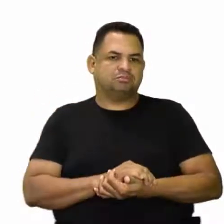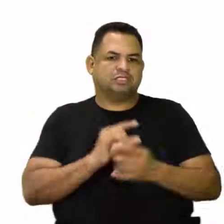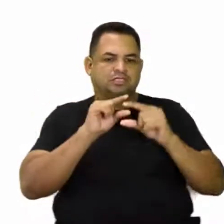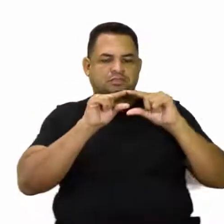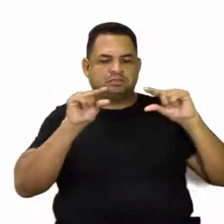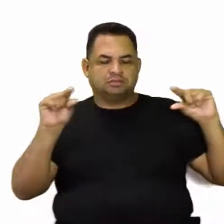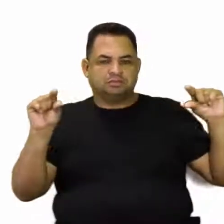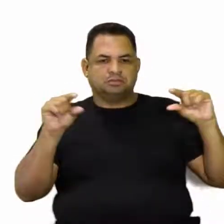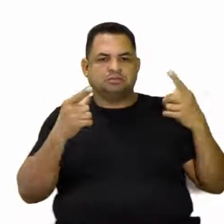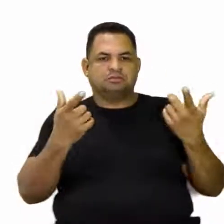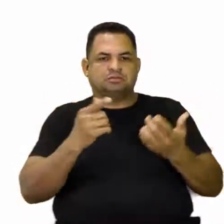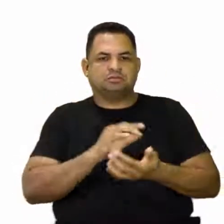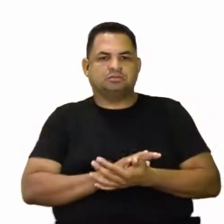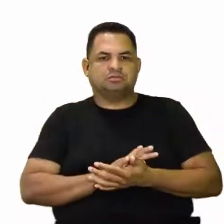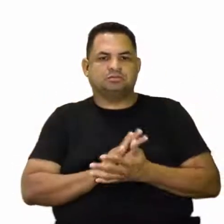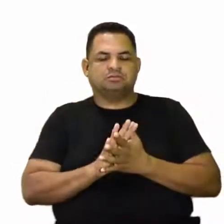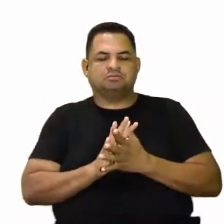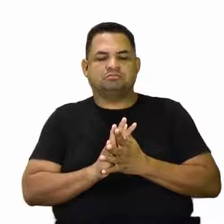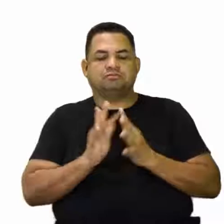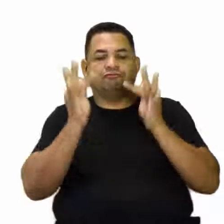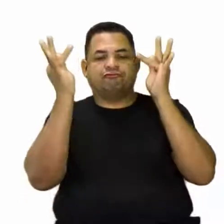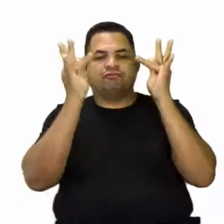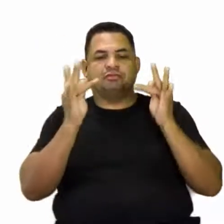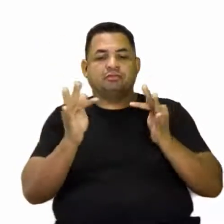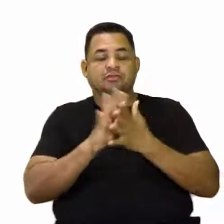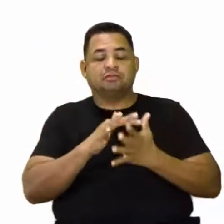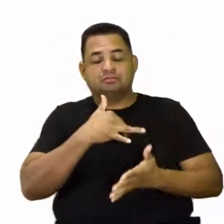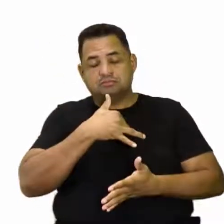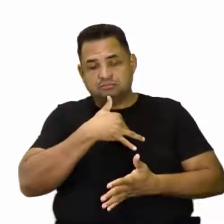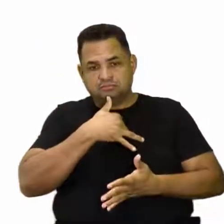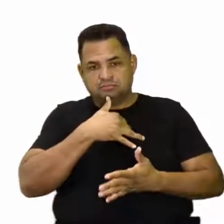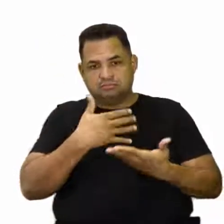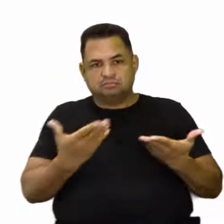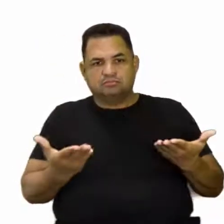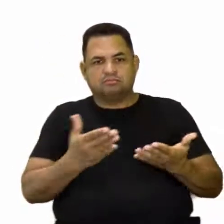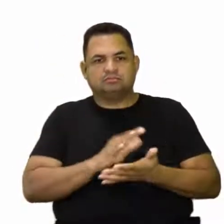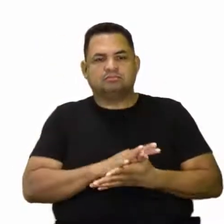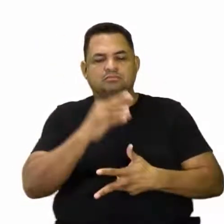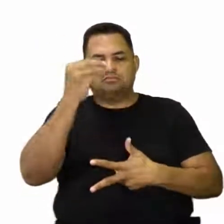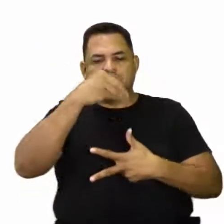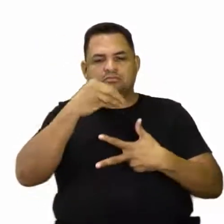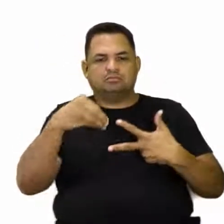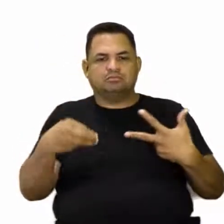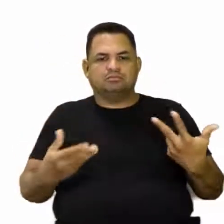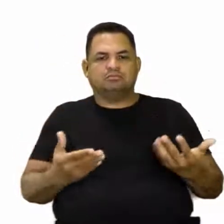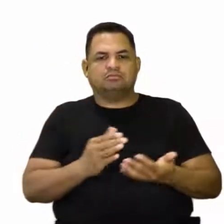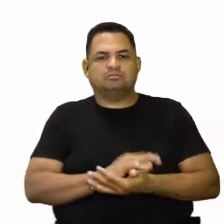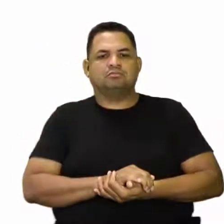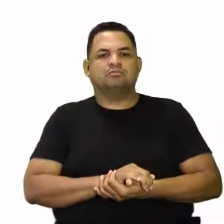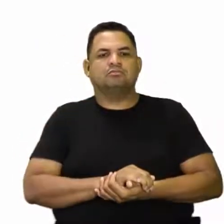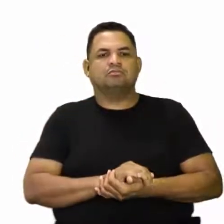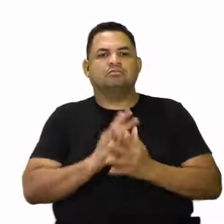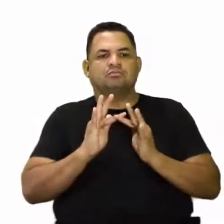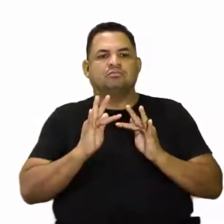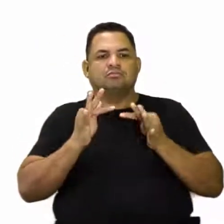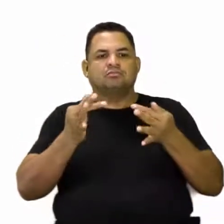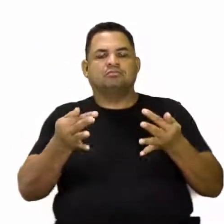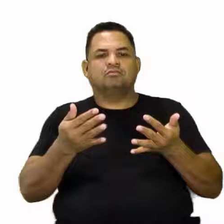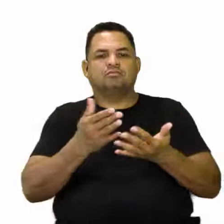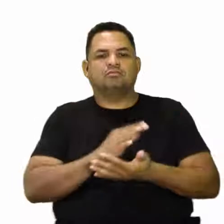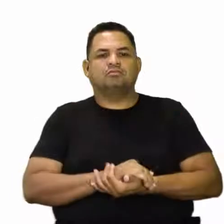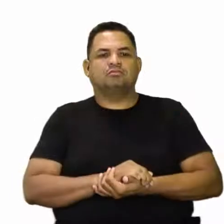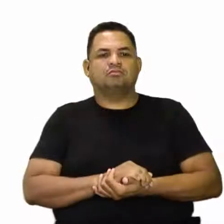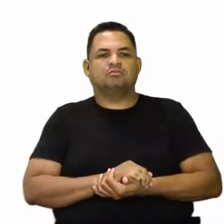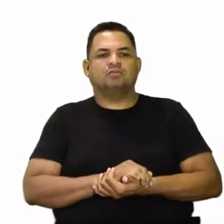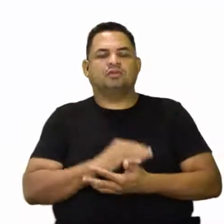leyendas, feliz o triste e Enem. Vamos finalizar